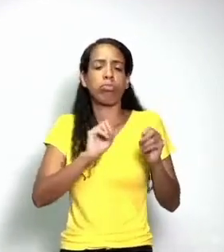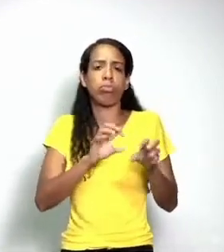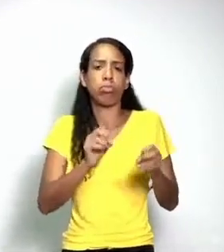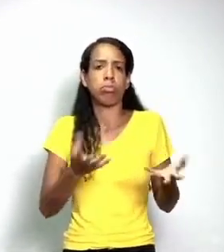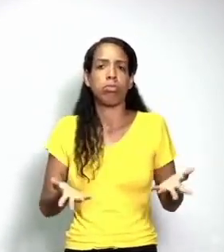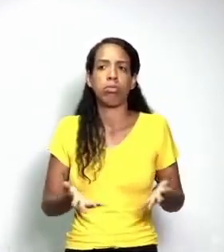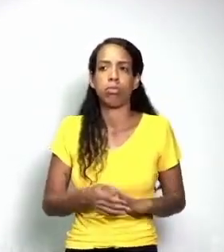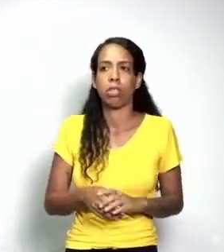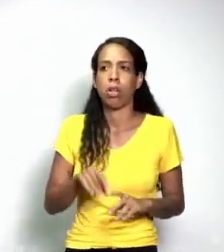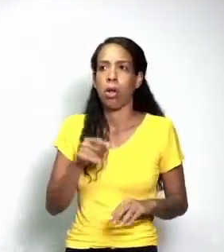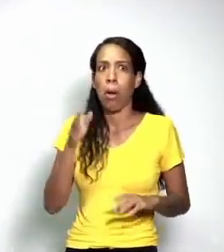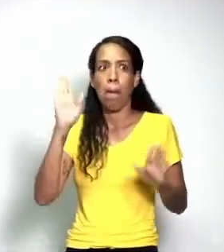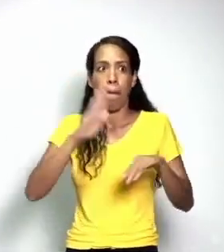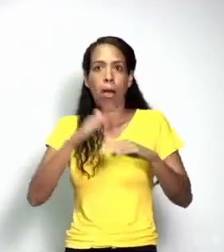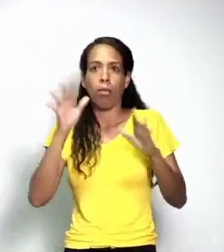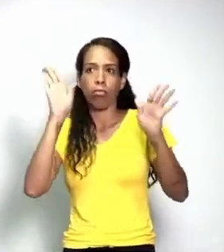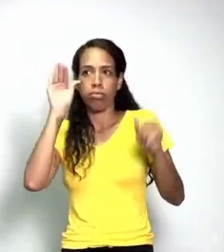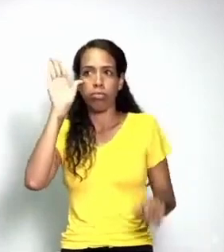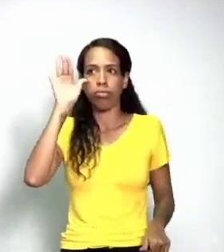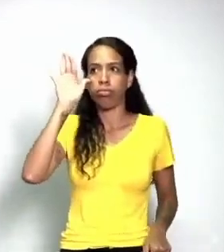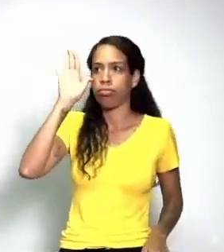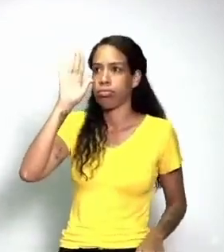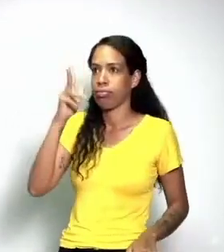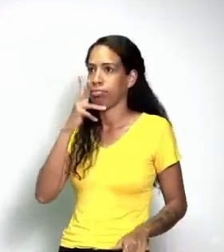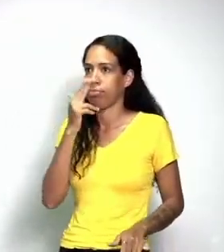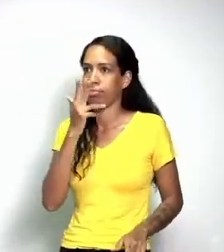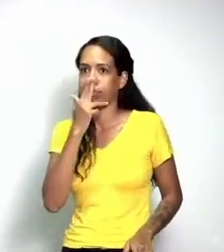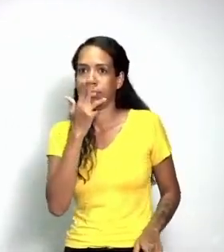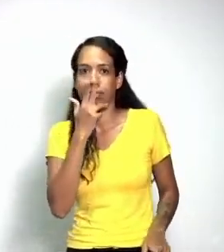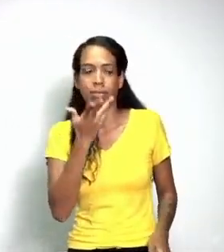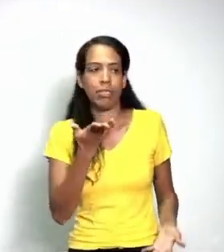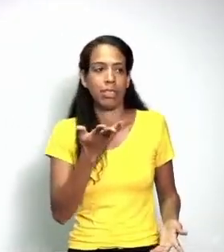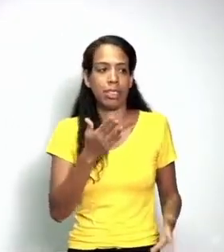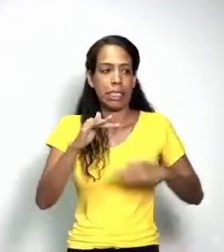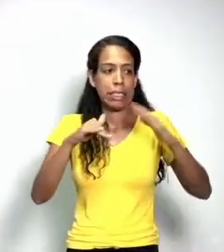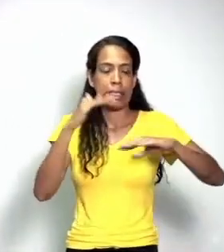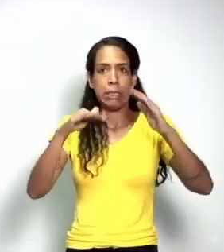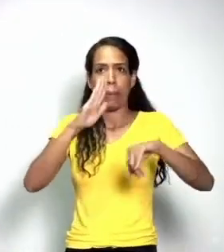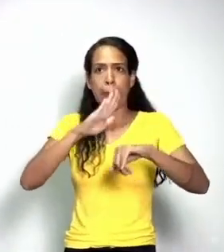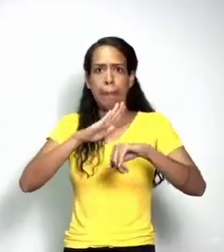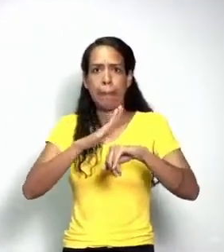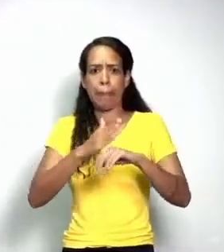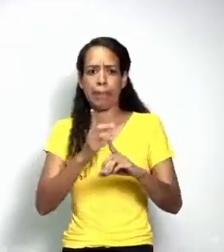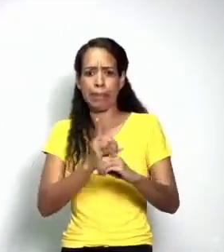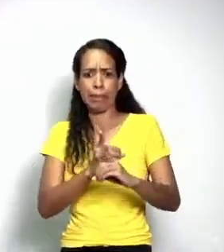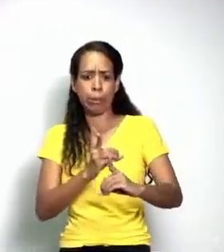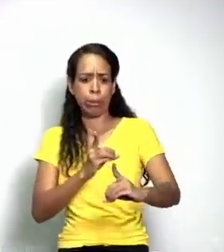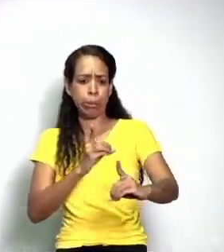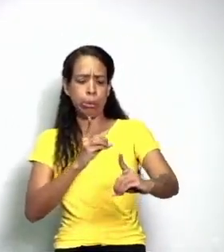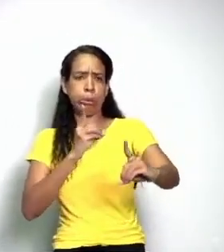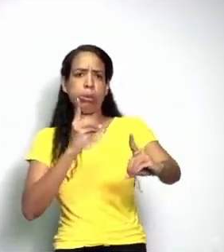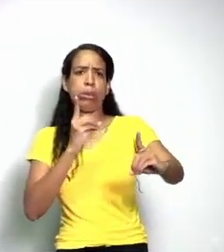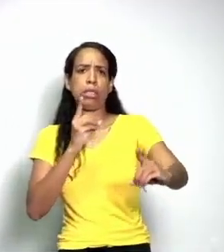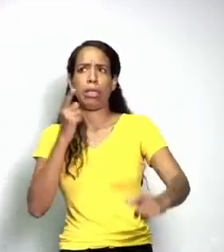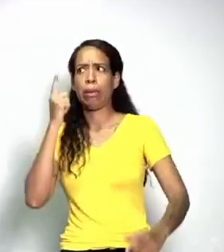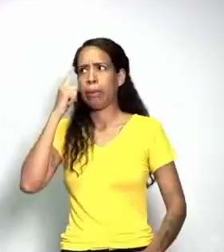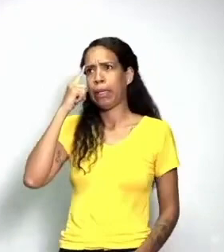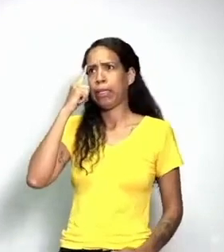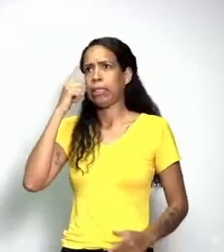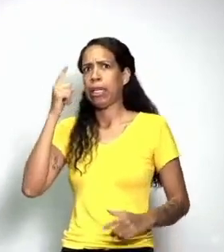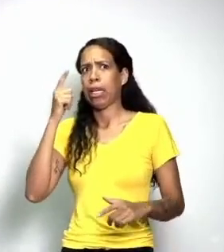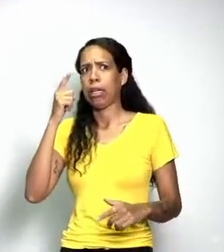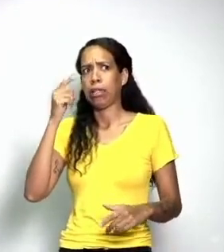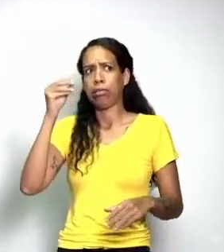se ficaram mais curiosos, se ficaram achando que está cada vez mais distante, na verdade, de pensar um